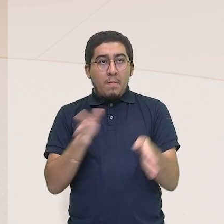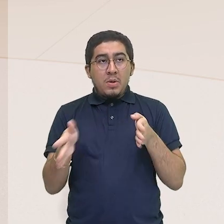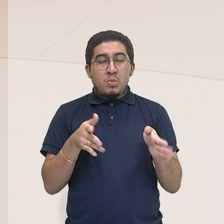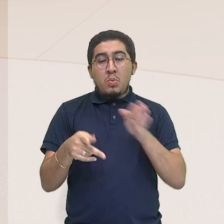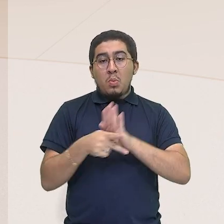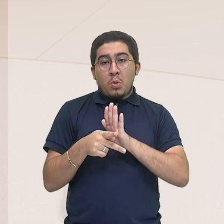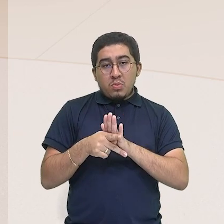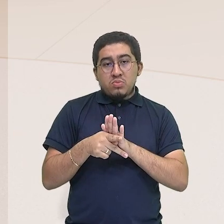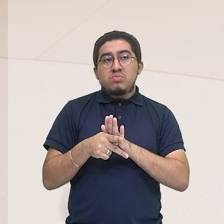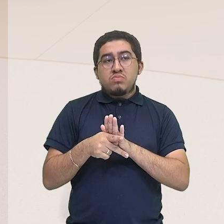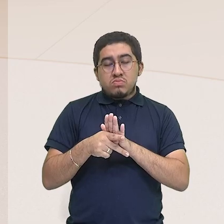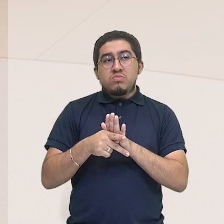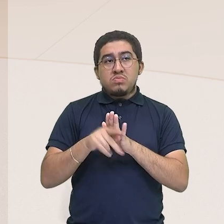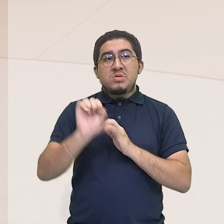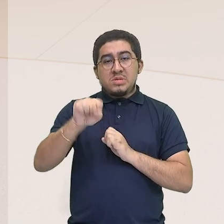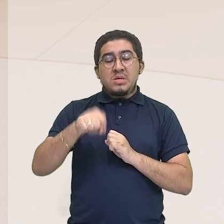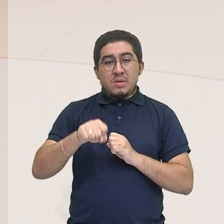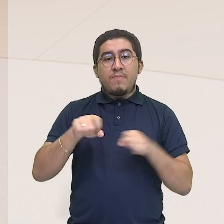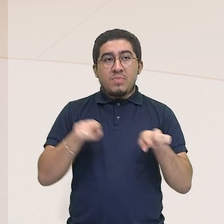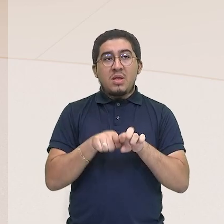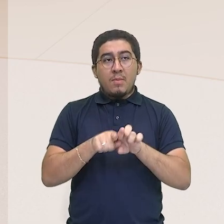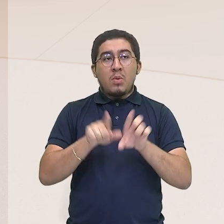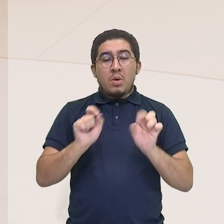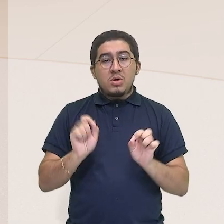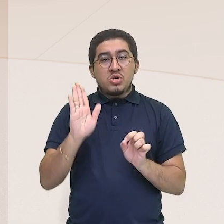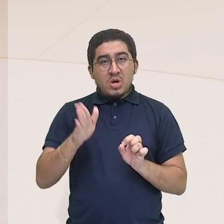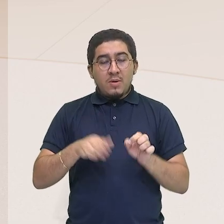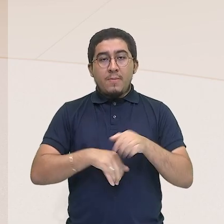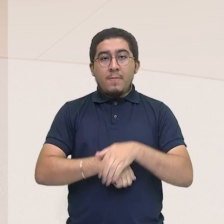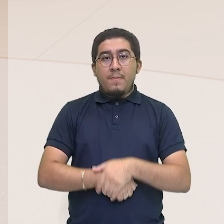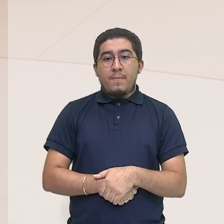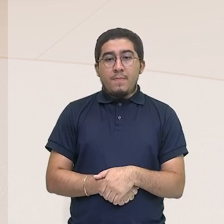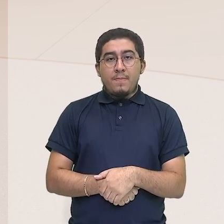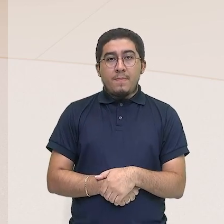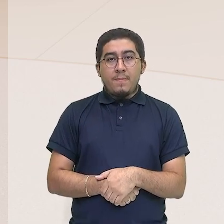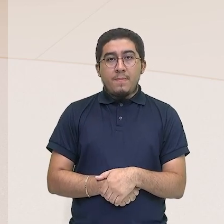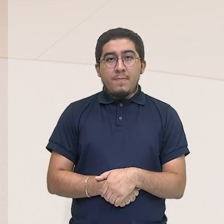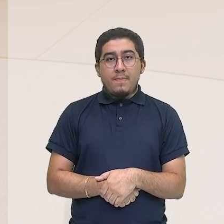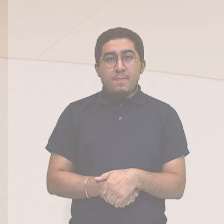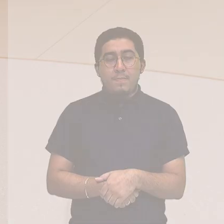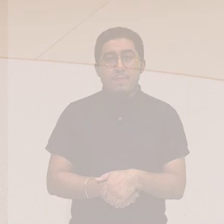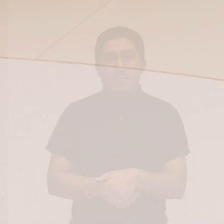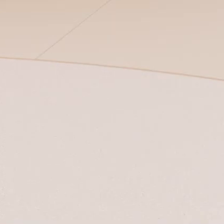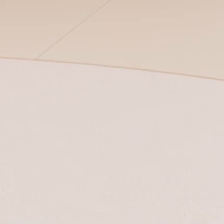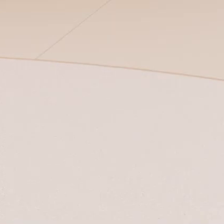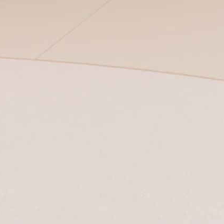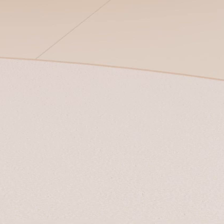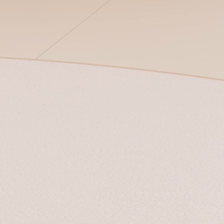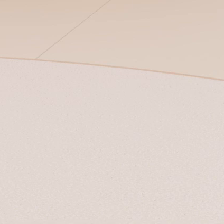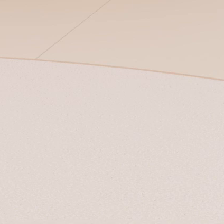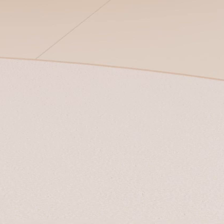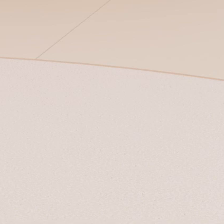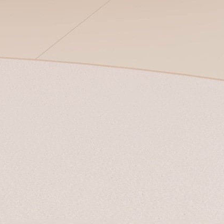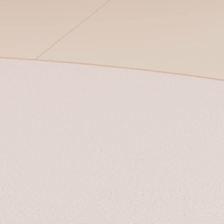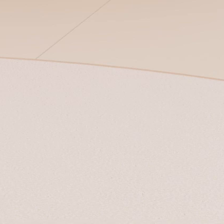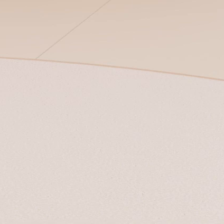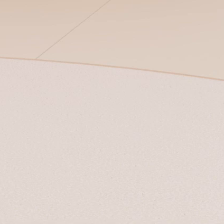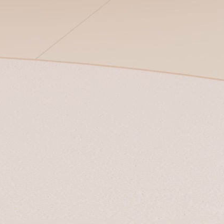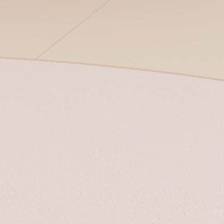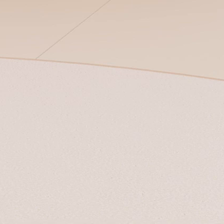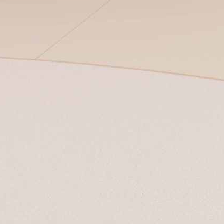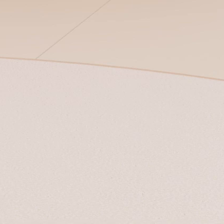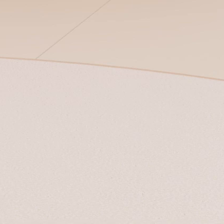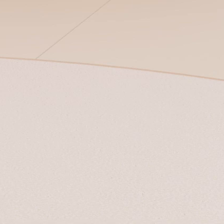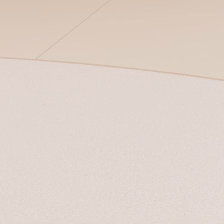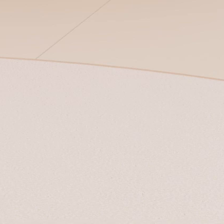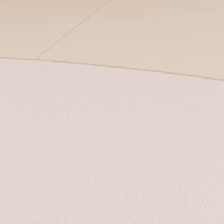mandatos. Sim, e também, quando ele é dissolvido aí por algum problema, são realizadas novas